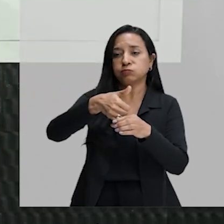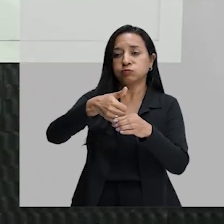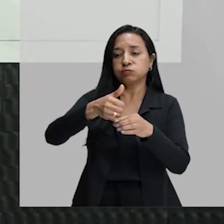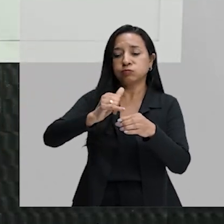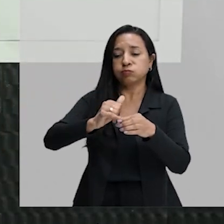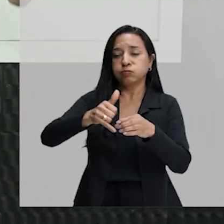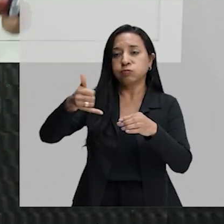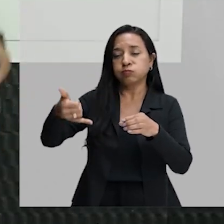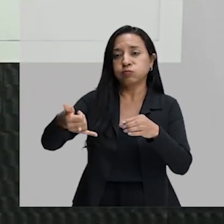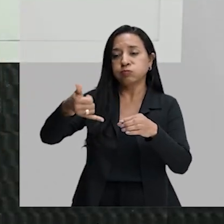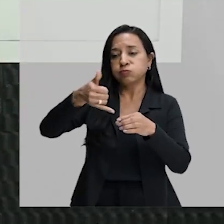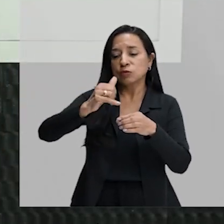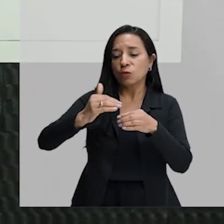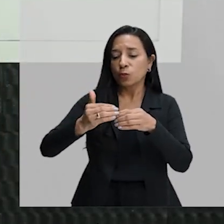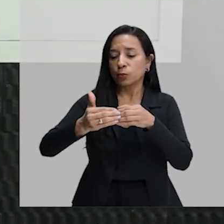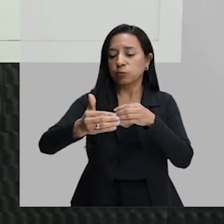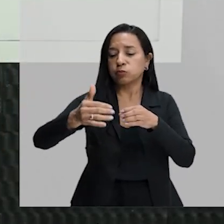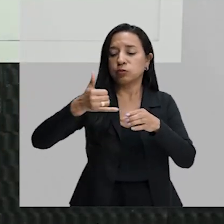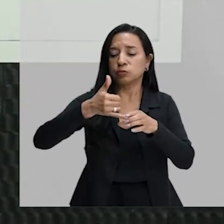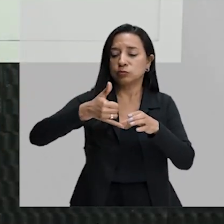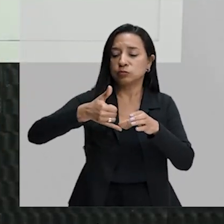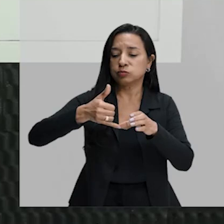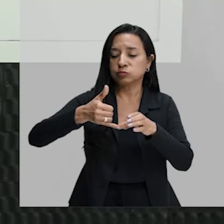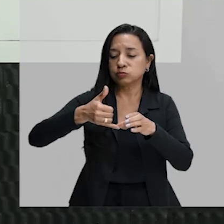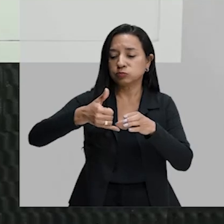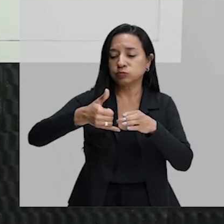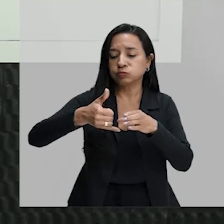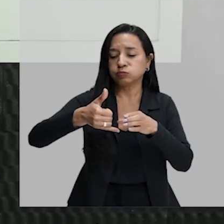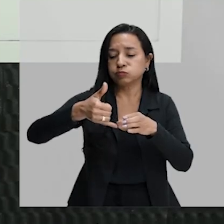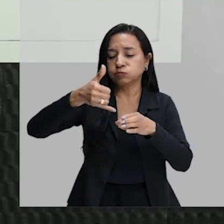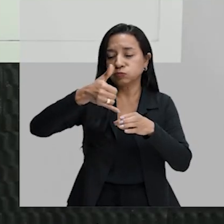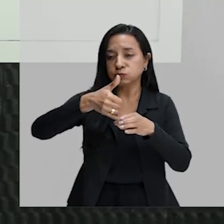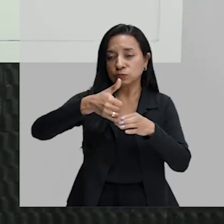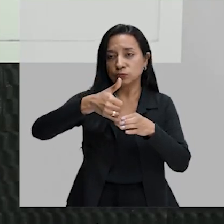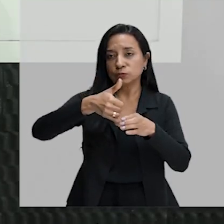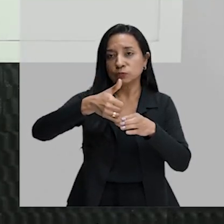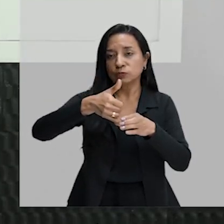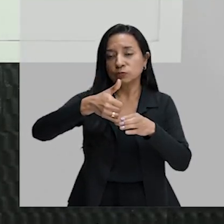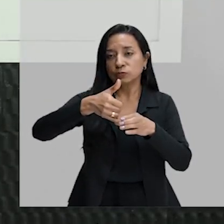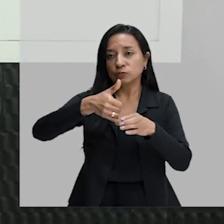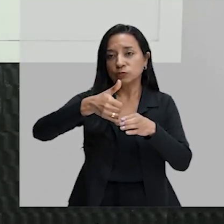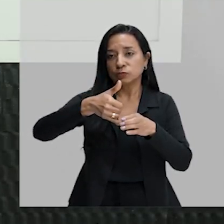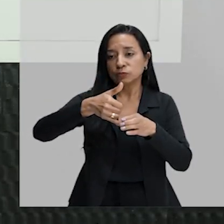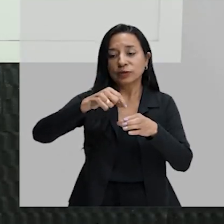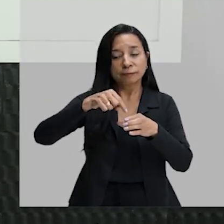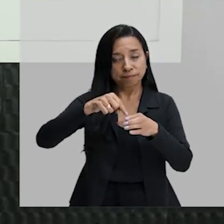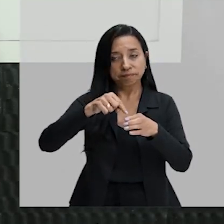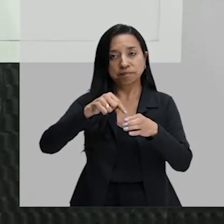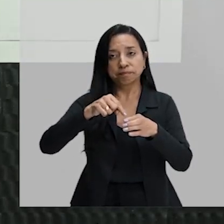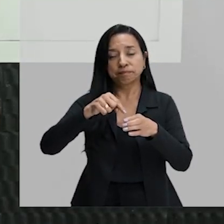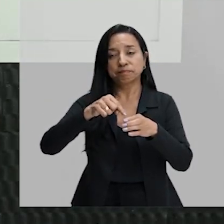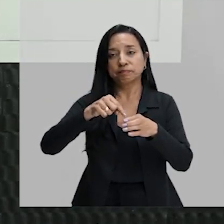abastecido, né, a carroceria dele, aquele reservatório todinho, se ele é abastecido com combustível aqui